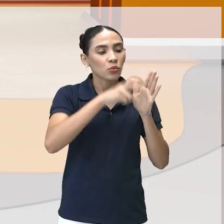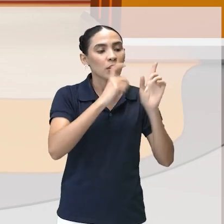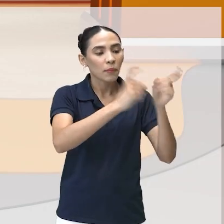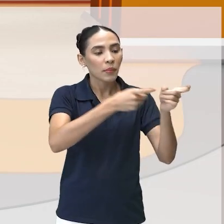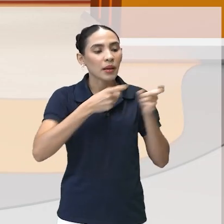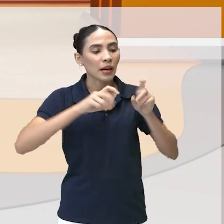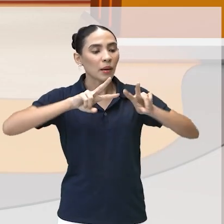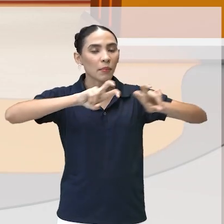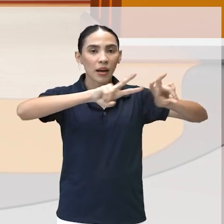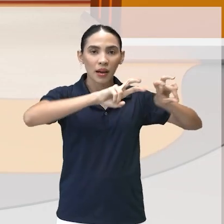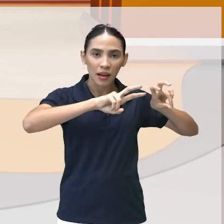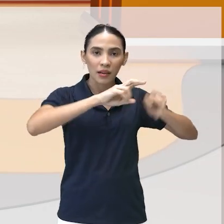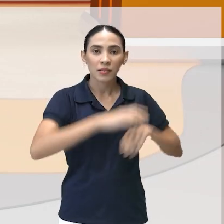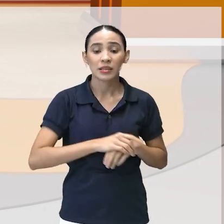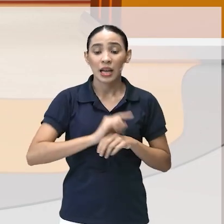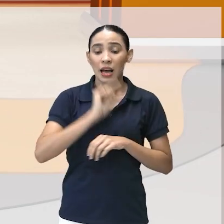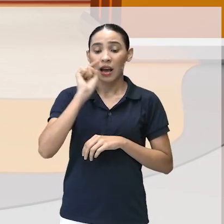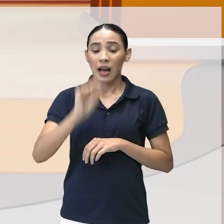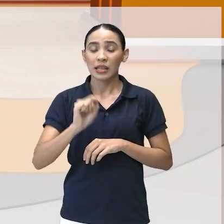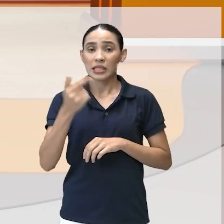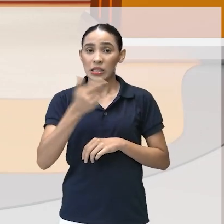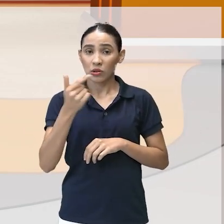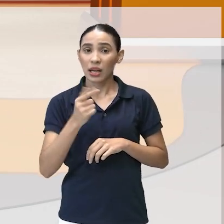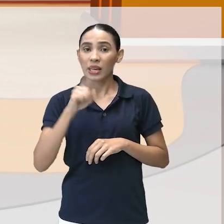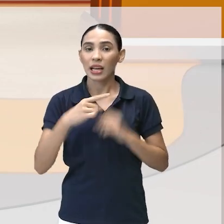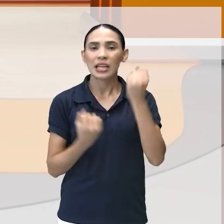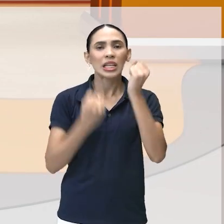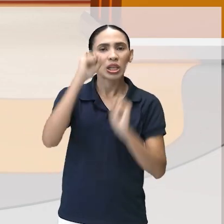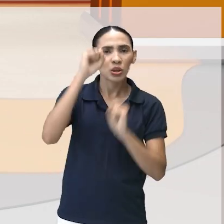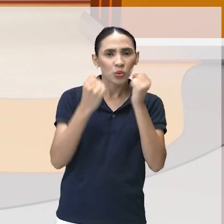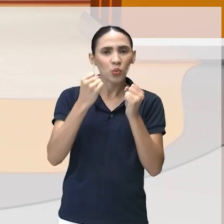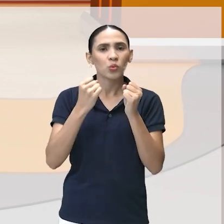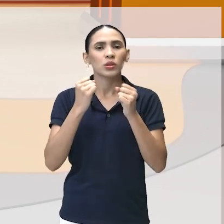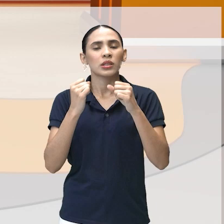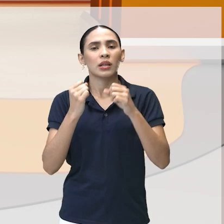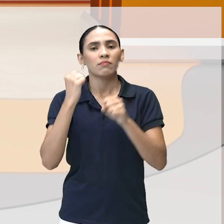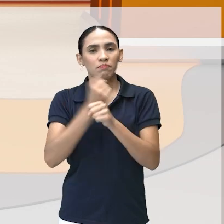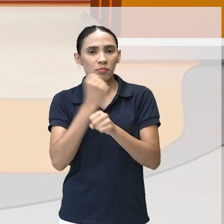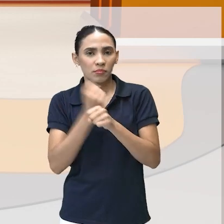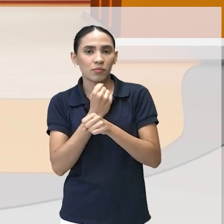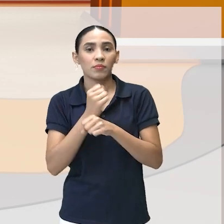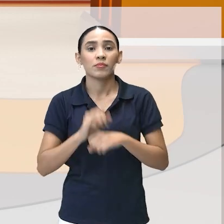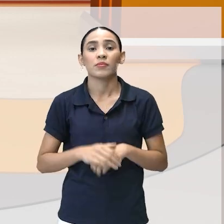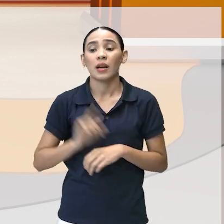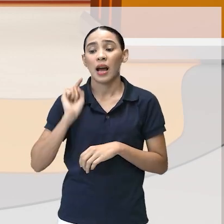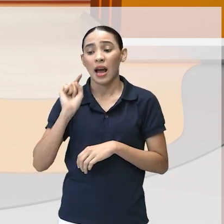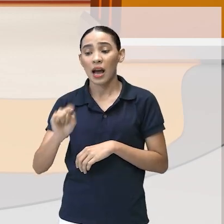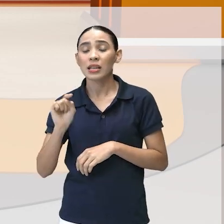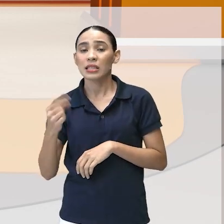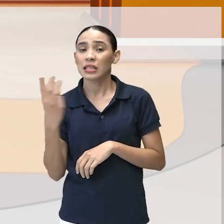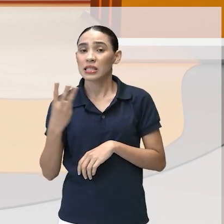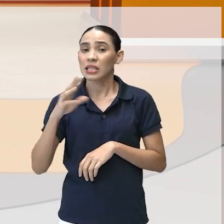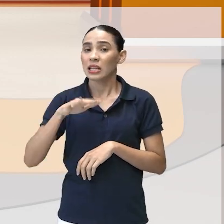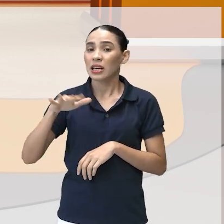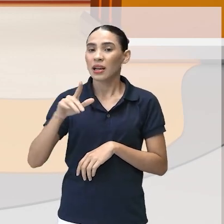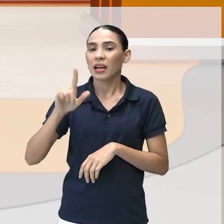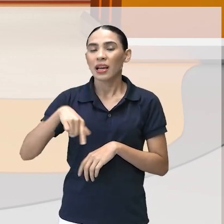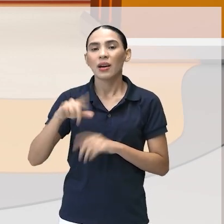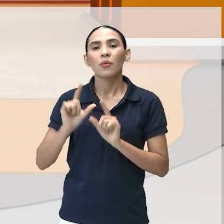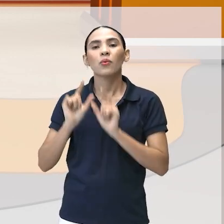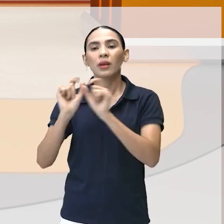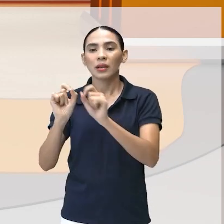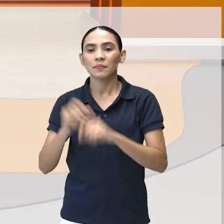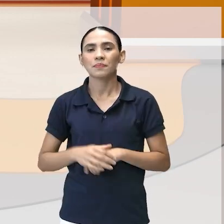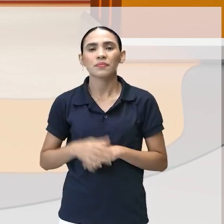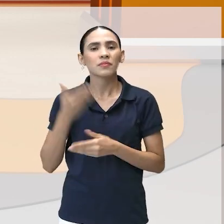e extrativismo de uma forma geral. Setor secundário é indústria, construção civil. E a gente tem o setor terciário, que basicamente trata